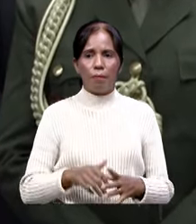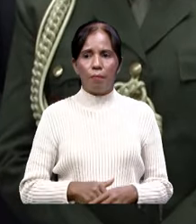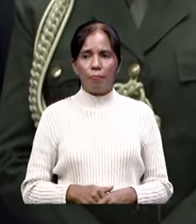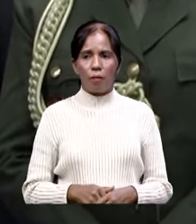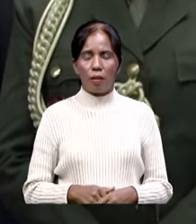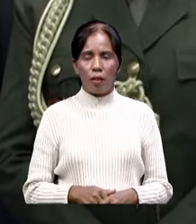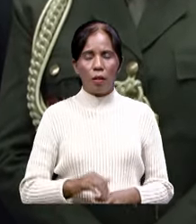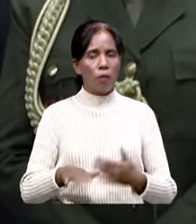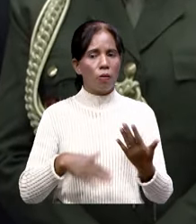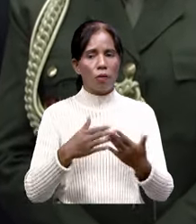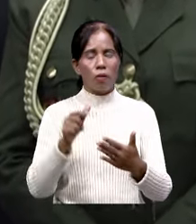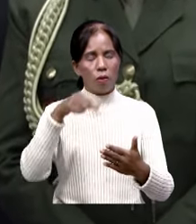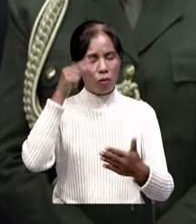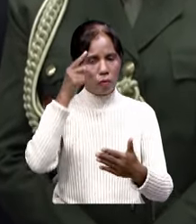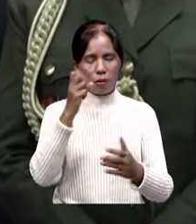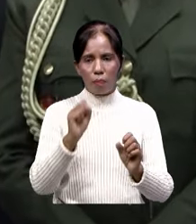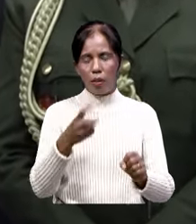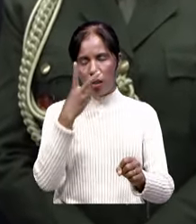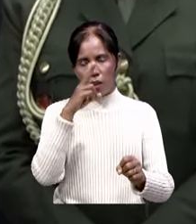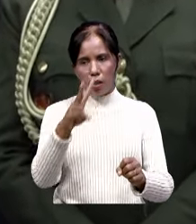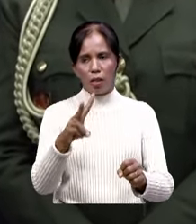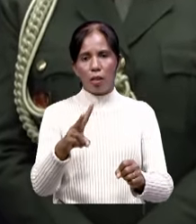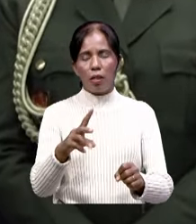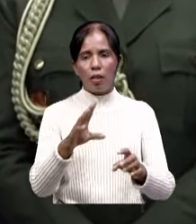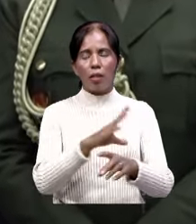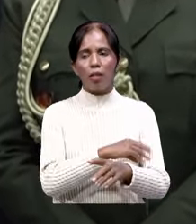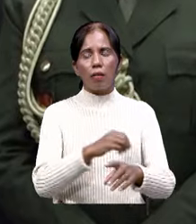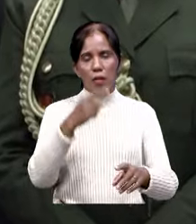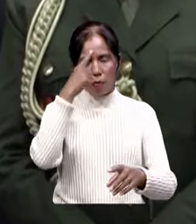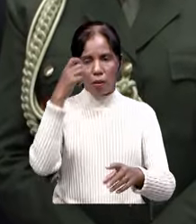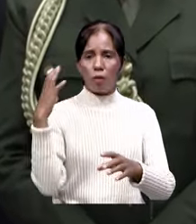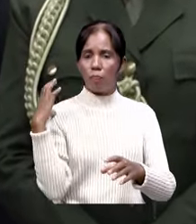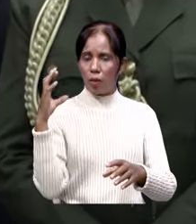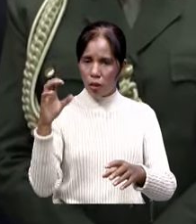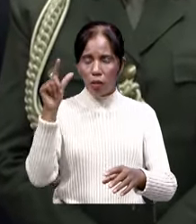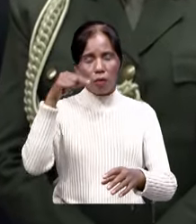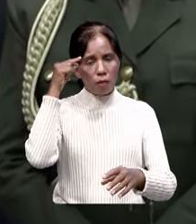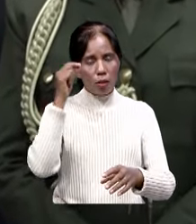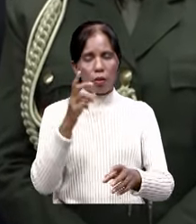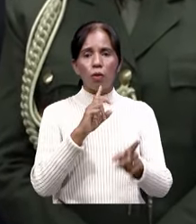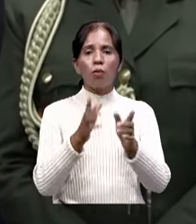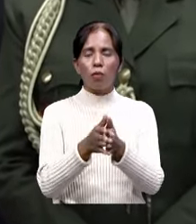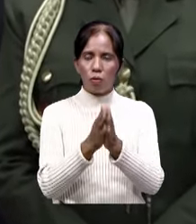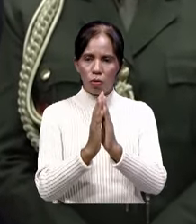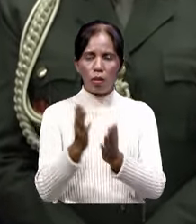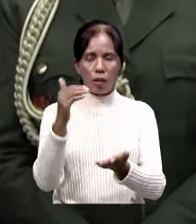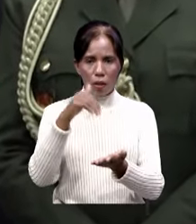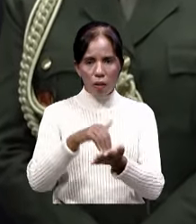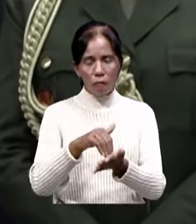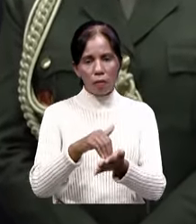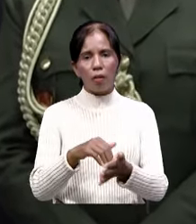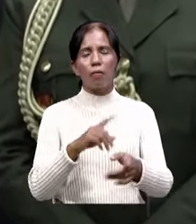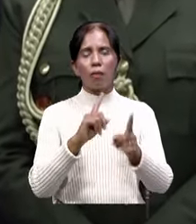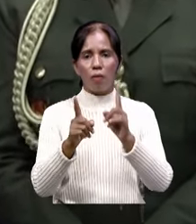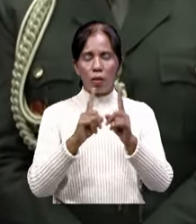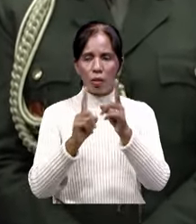E o terceiro governo, Maxerre, também competência do governo União, para o follow-up, o seguimento